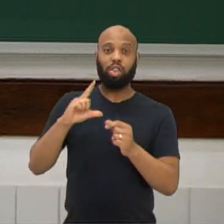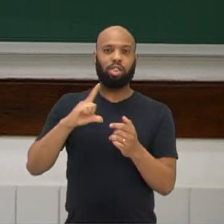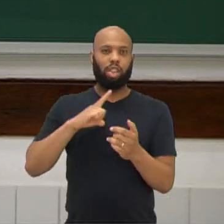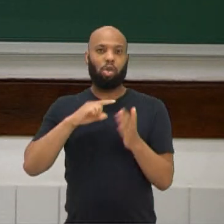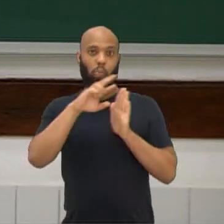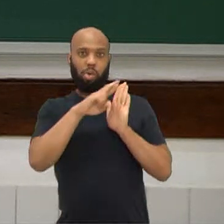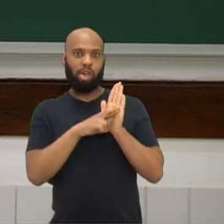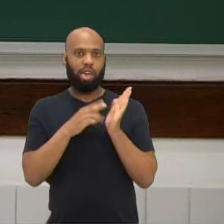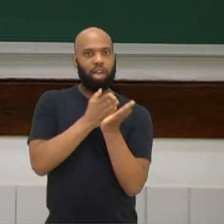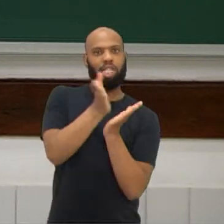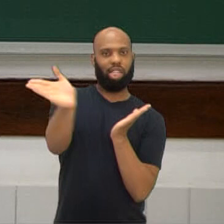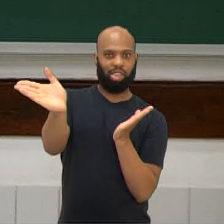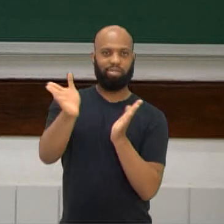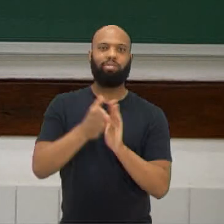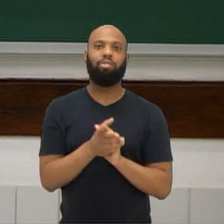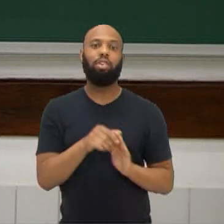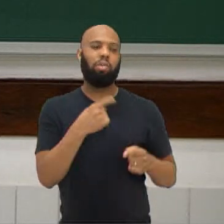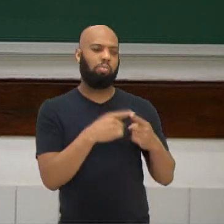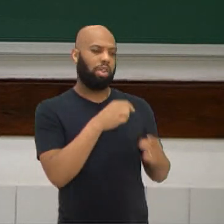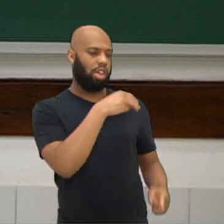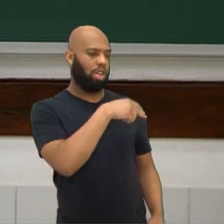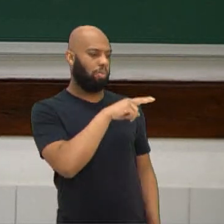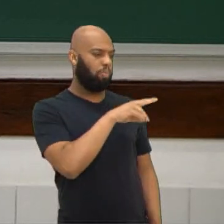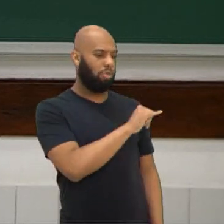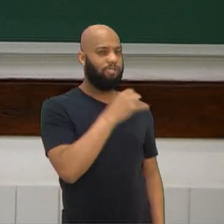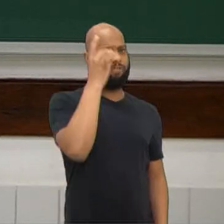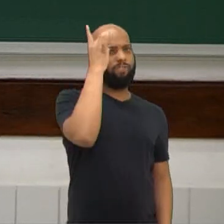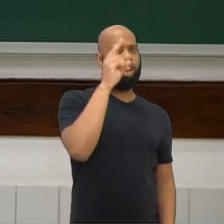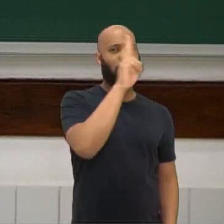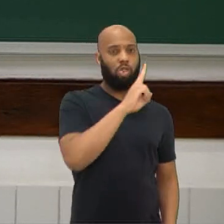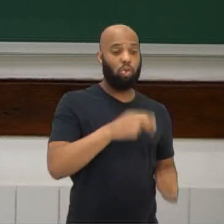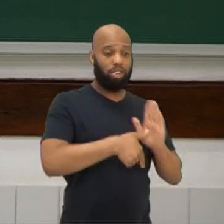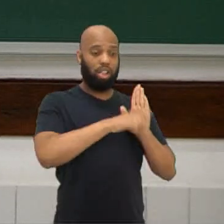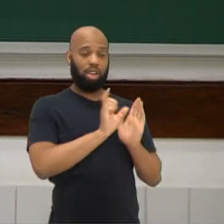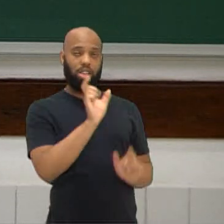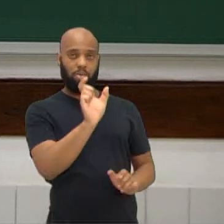é bem confortável, não é? Uso ele antes de adjetivo,